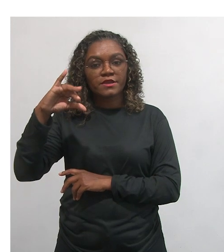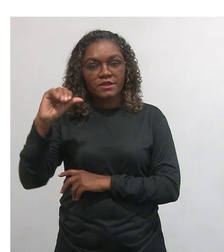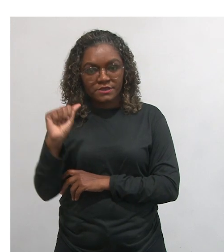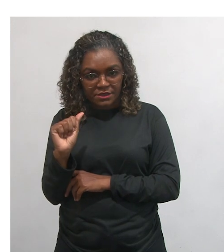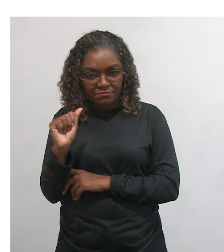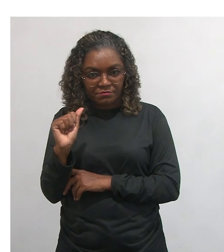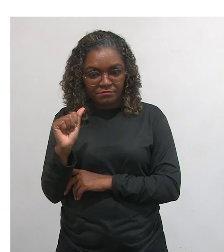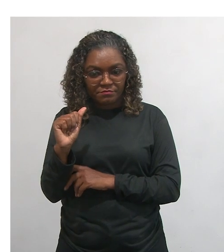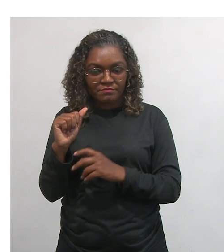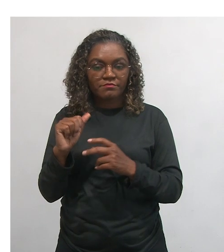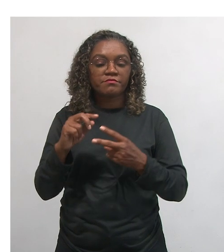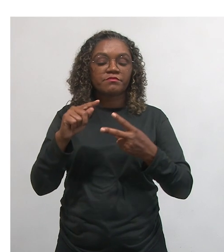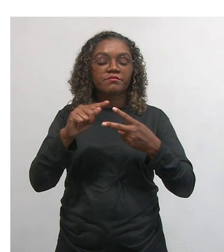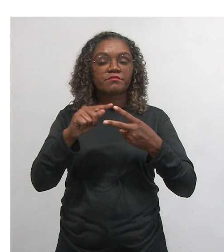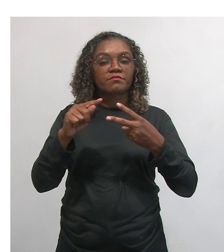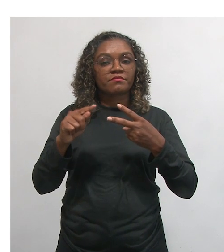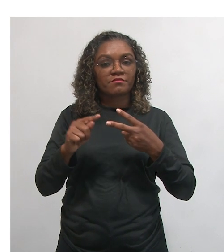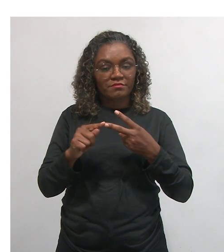aparência.